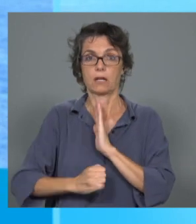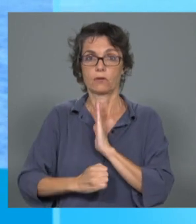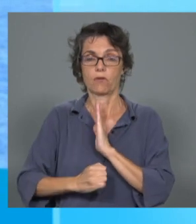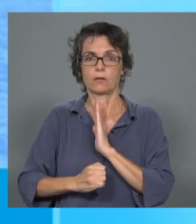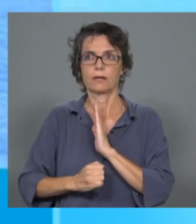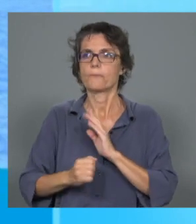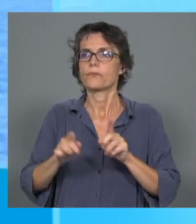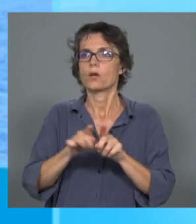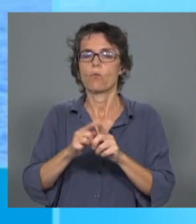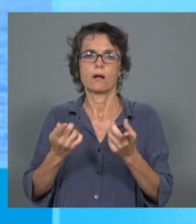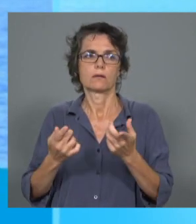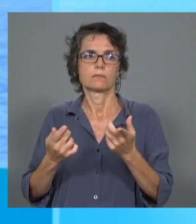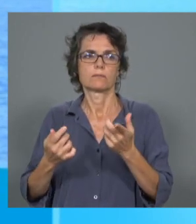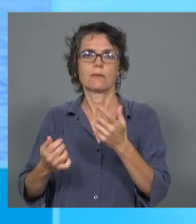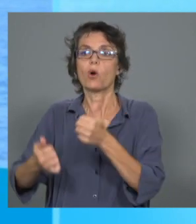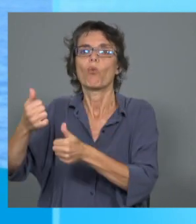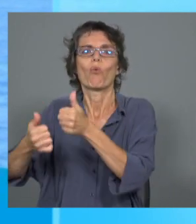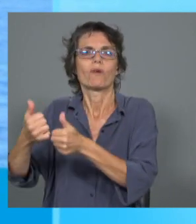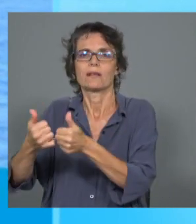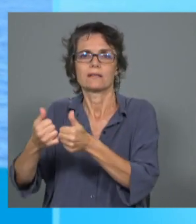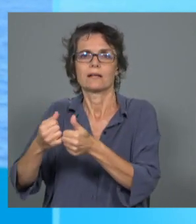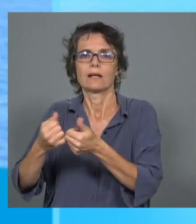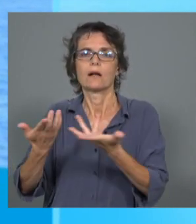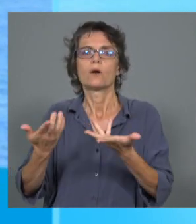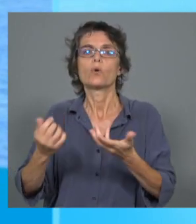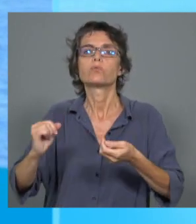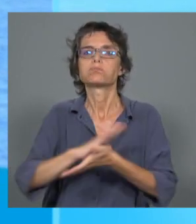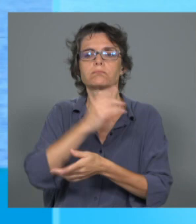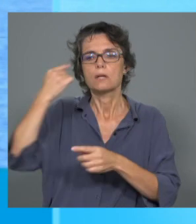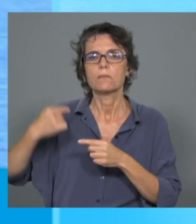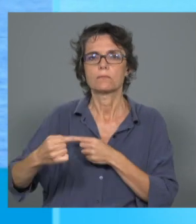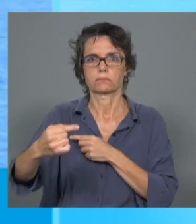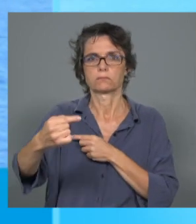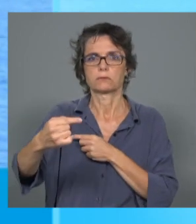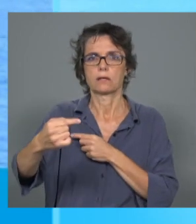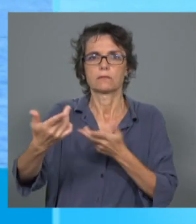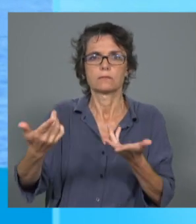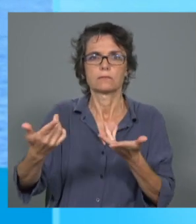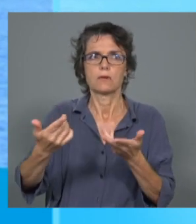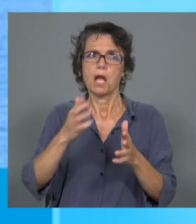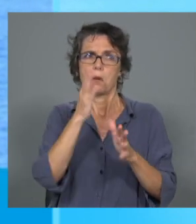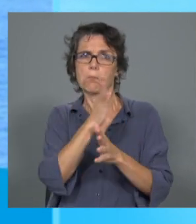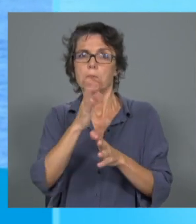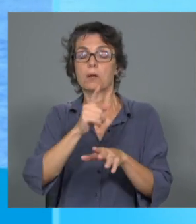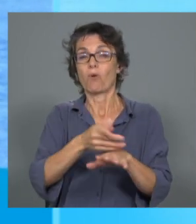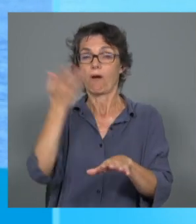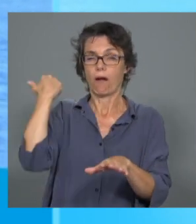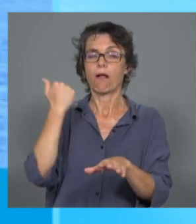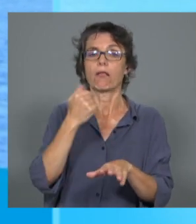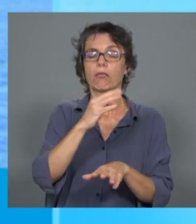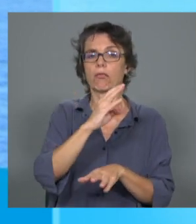com a imprensa diária. Isso, quem estuda a imprensa diária, ali no fim do século XIX, princípio do século XX, em